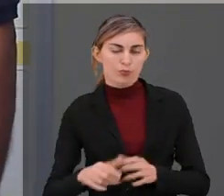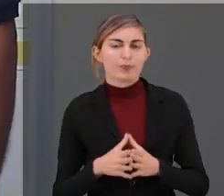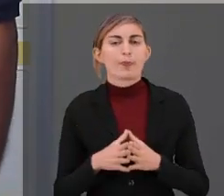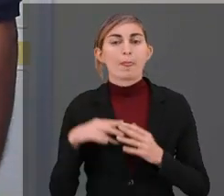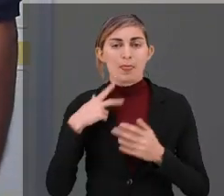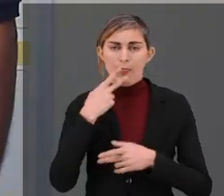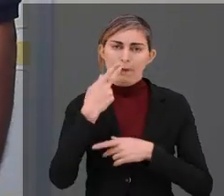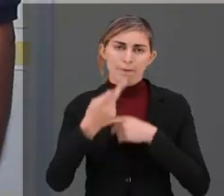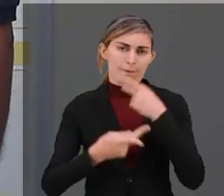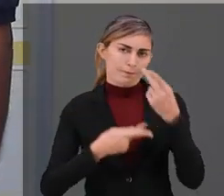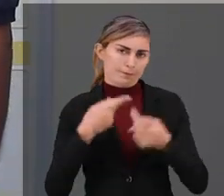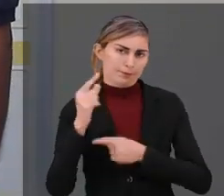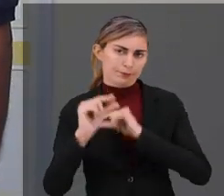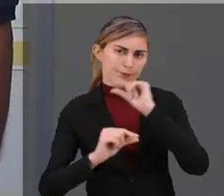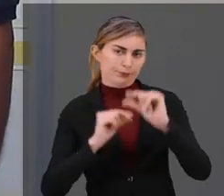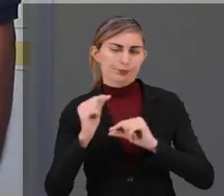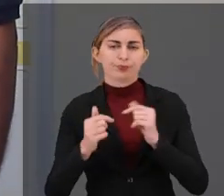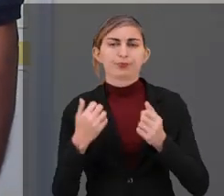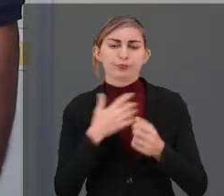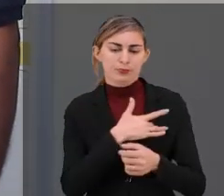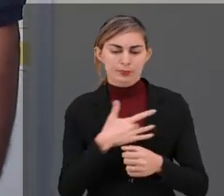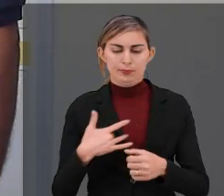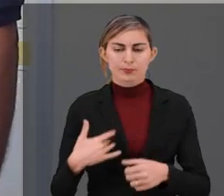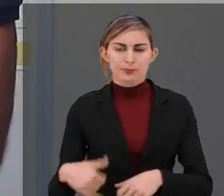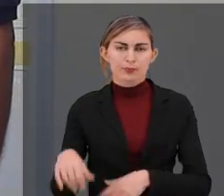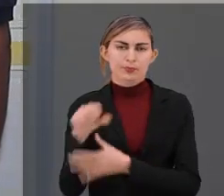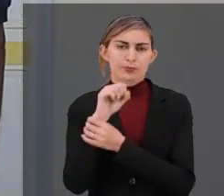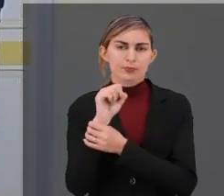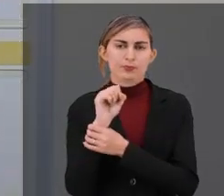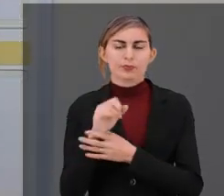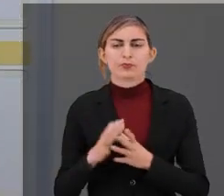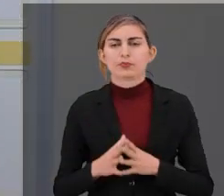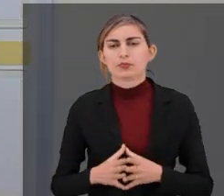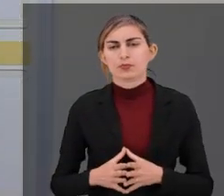fale um pouco sobre a questão da saúde e segurança.